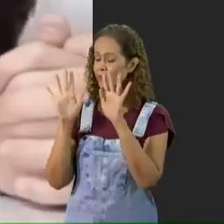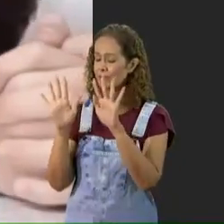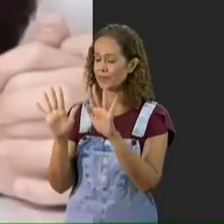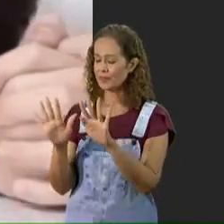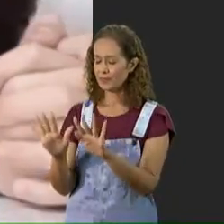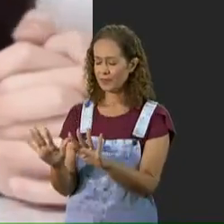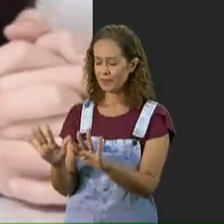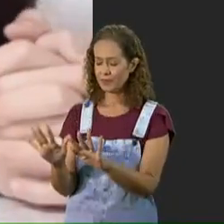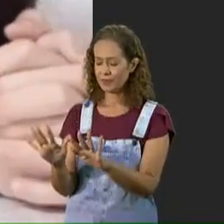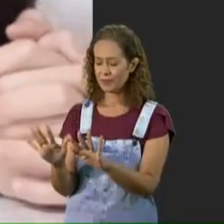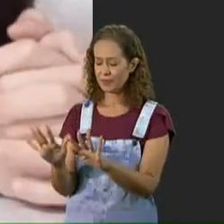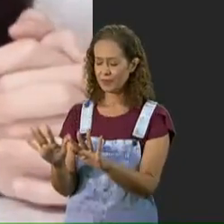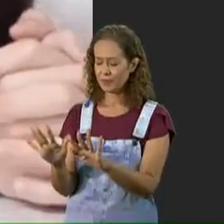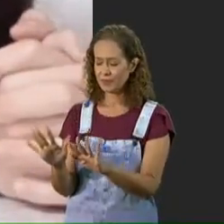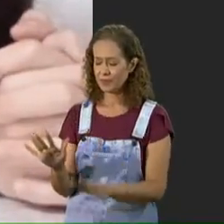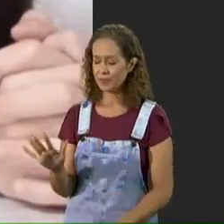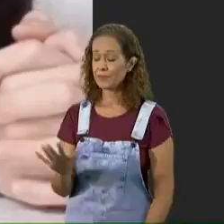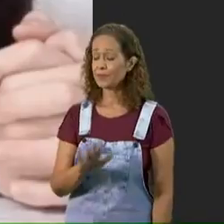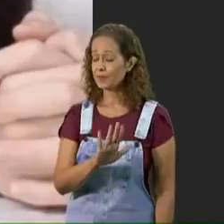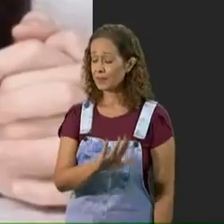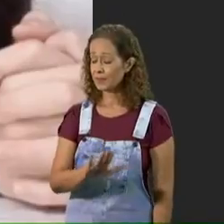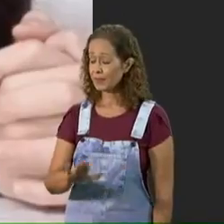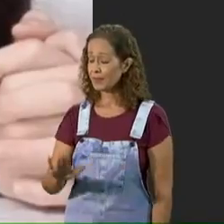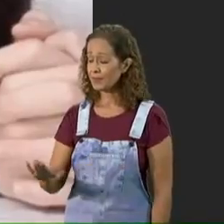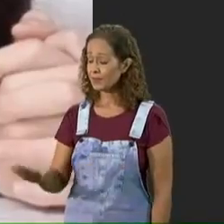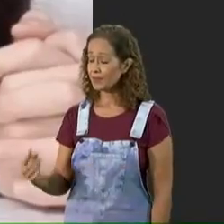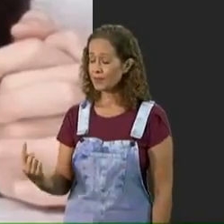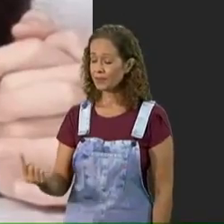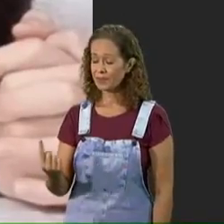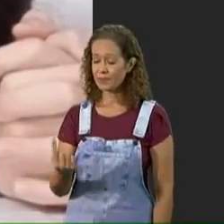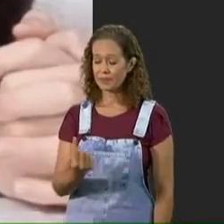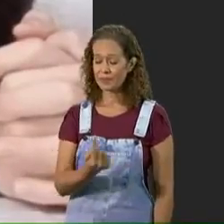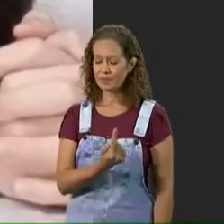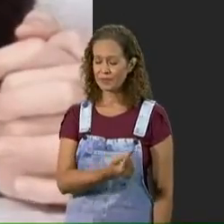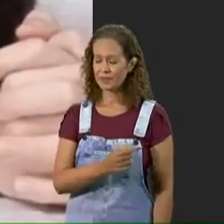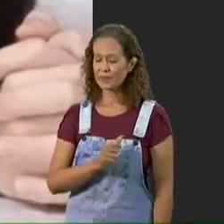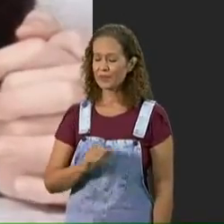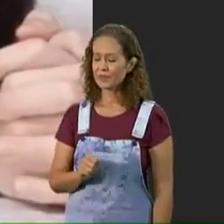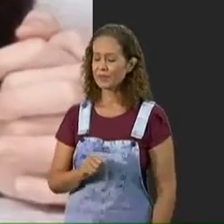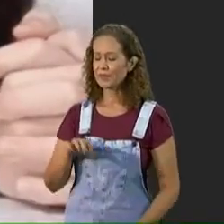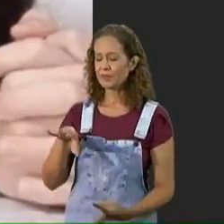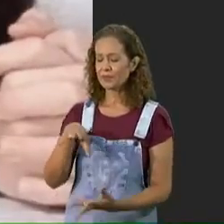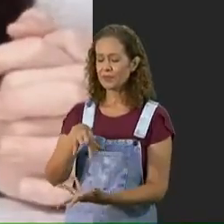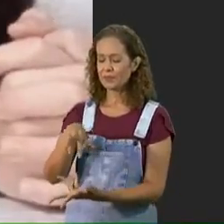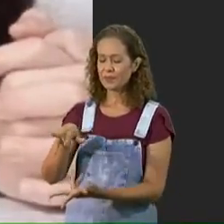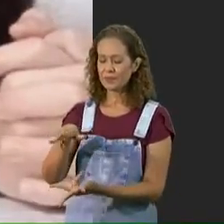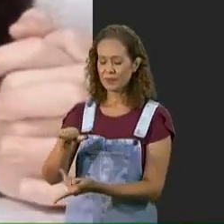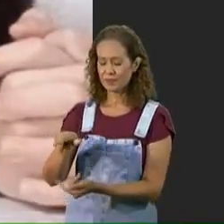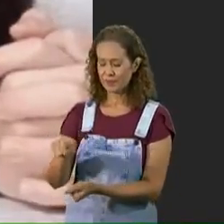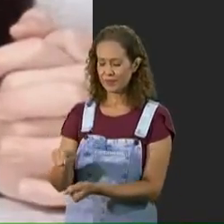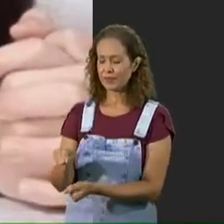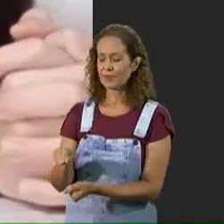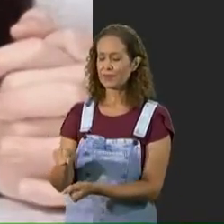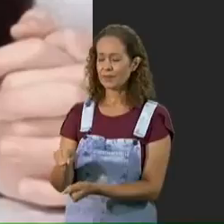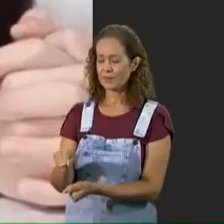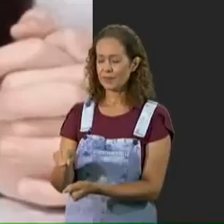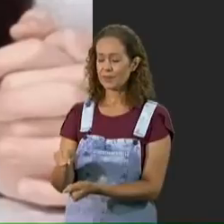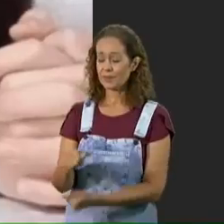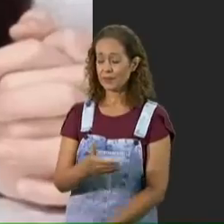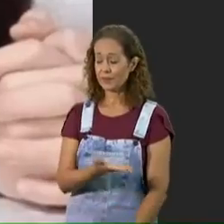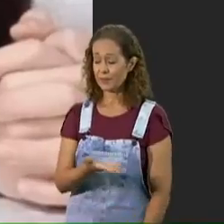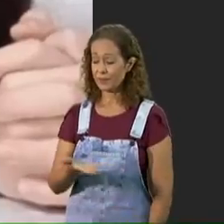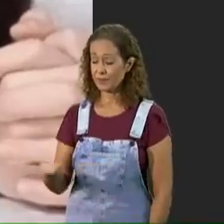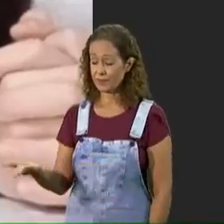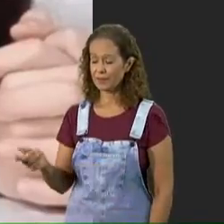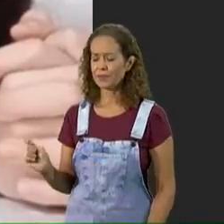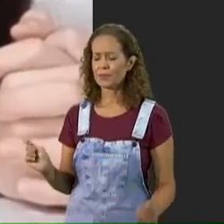abençoe abençoe cada criancinha cada criança, do planeta Terra, que elas